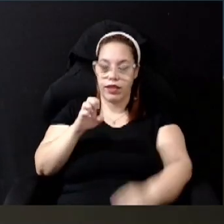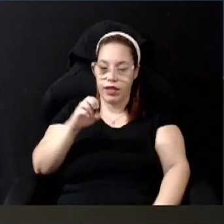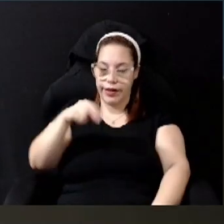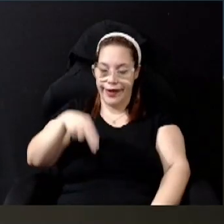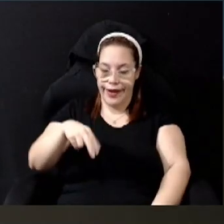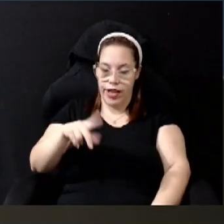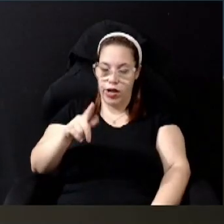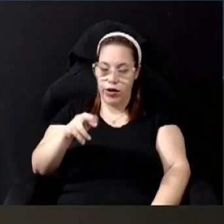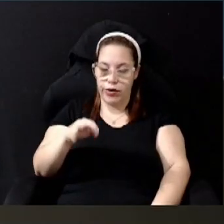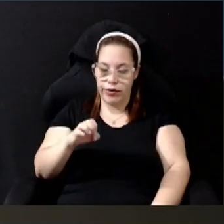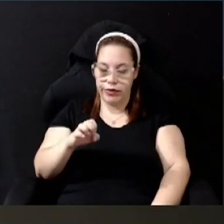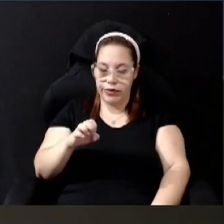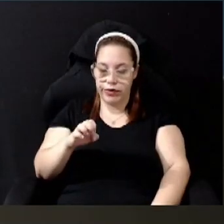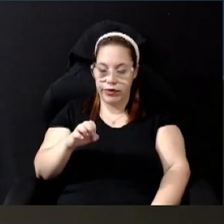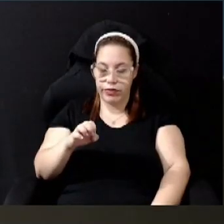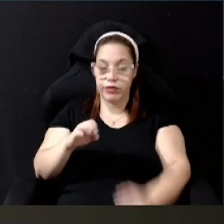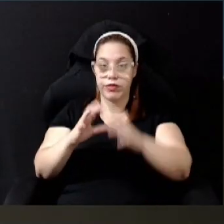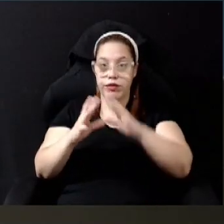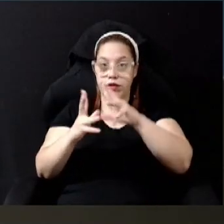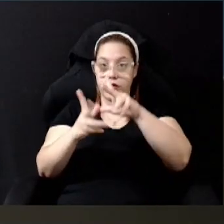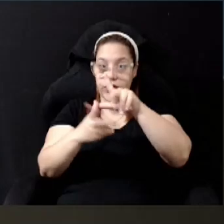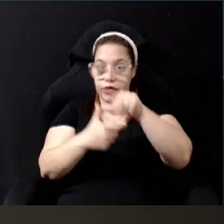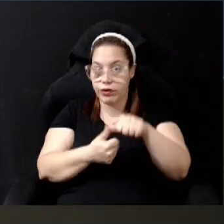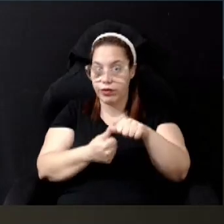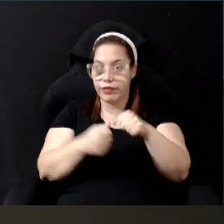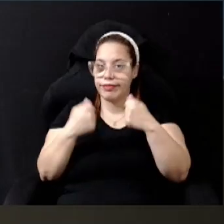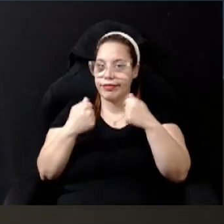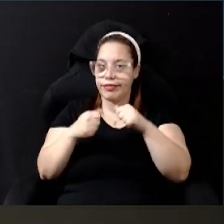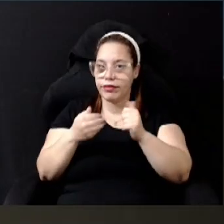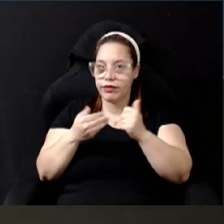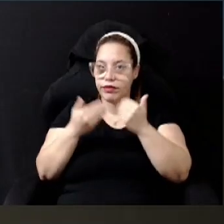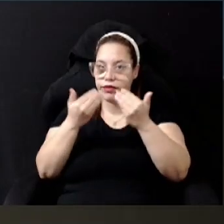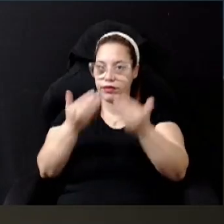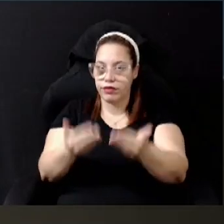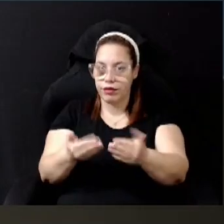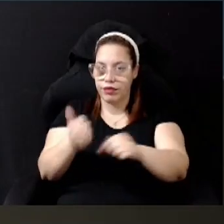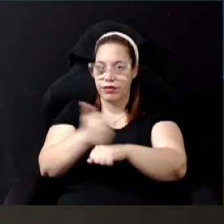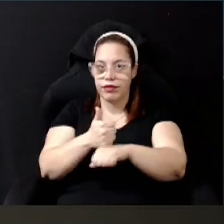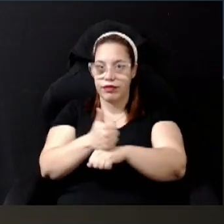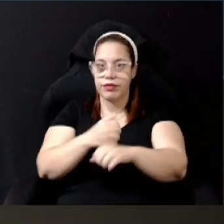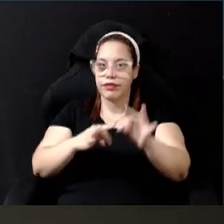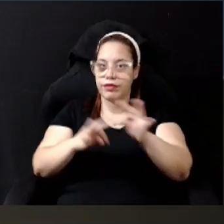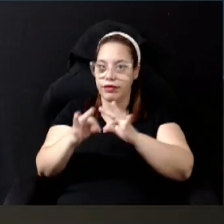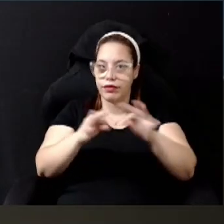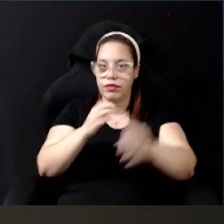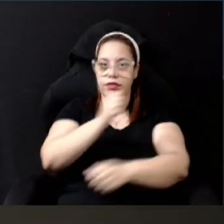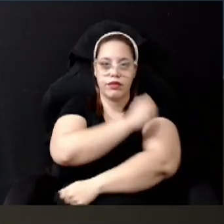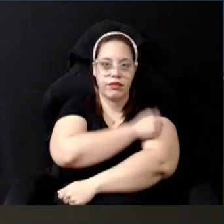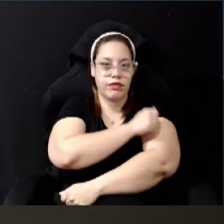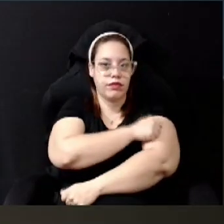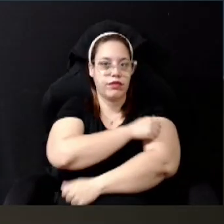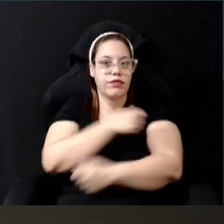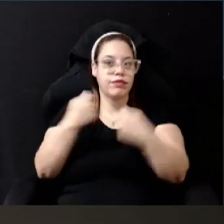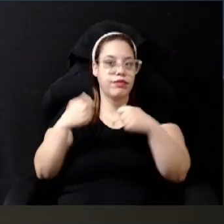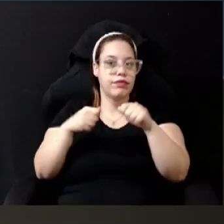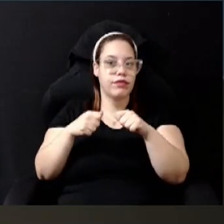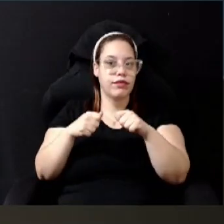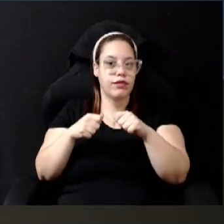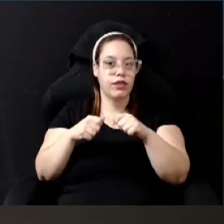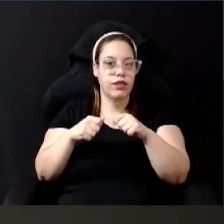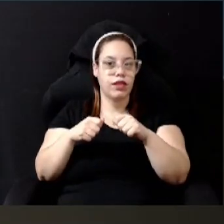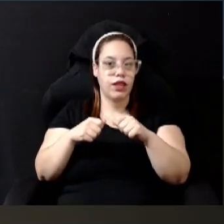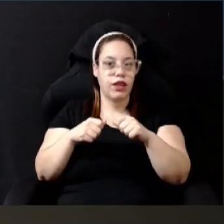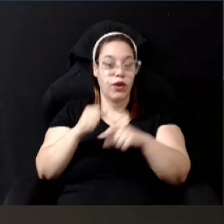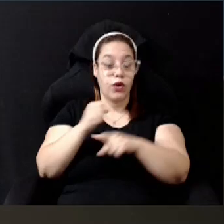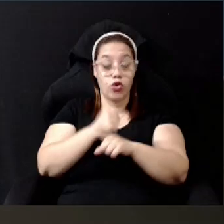ensino globalizado. Então eu preciso dar uma formação técnica para o meu aluno, mas eu preciso também dar habilidades sociais para que ele possa